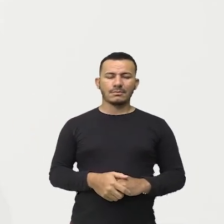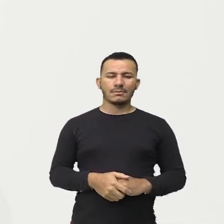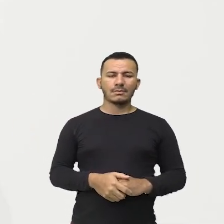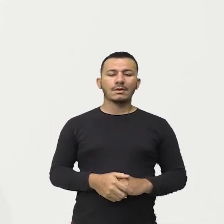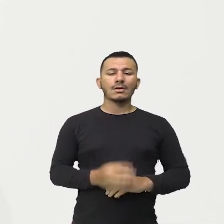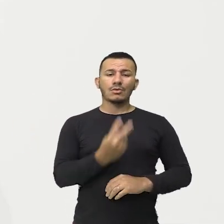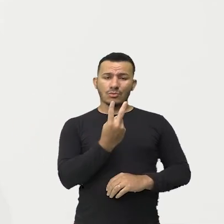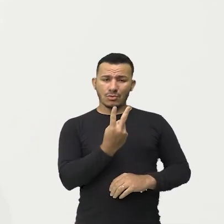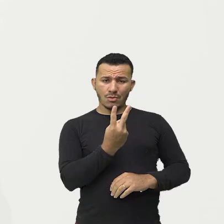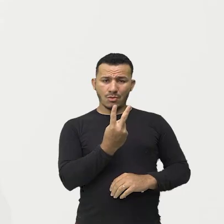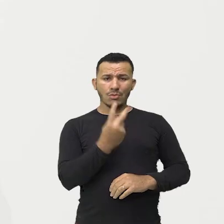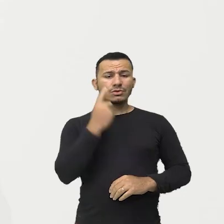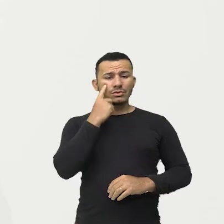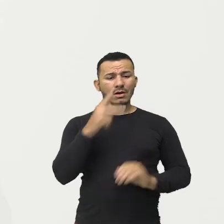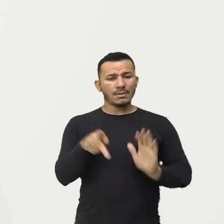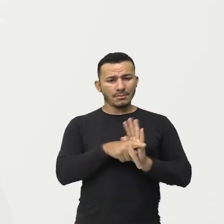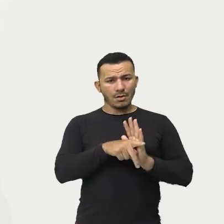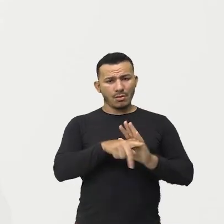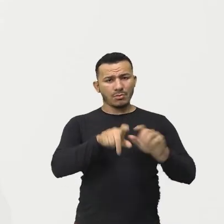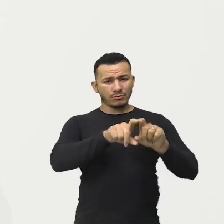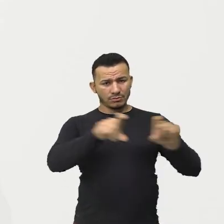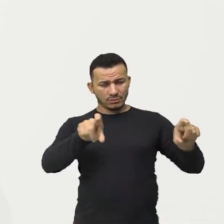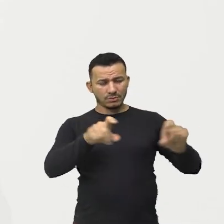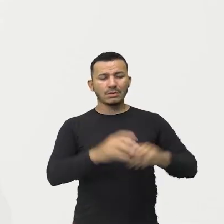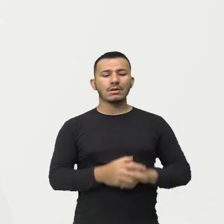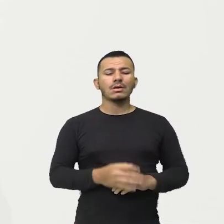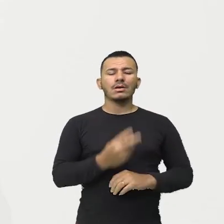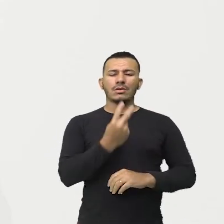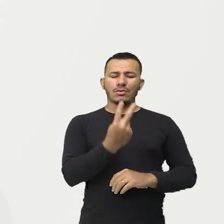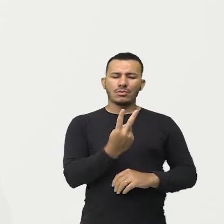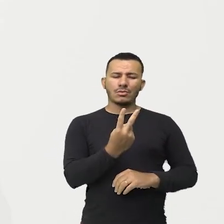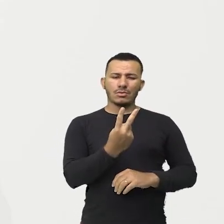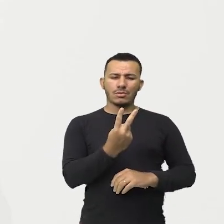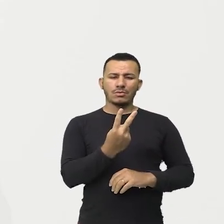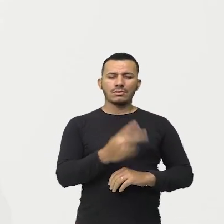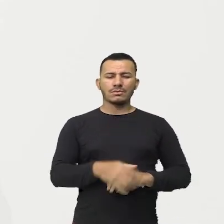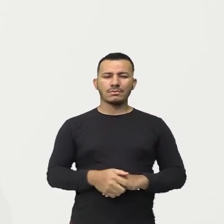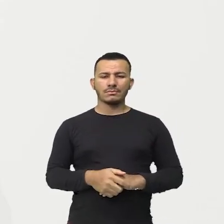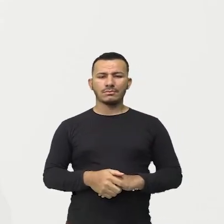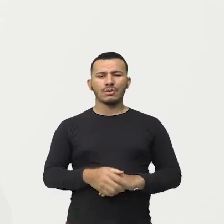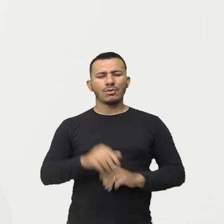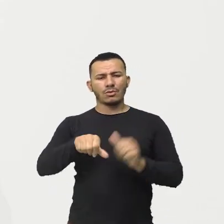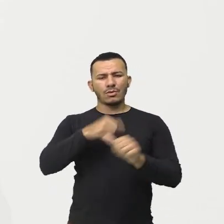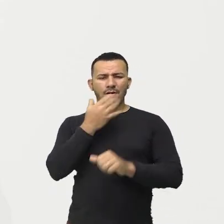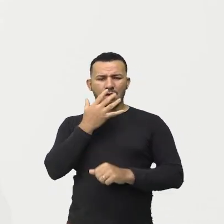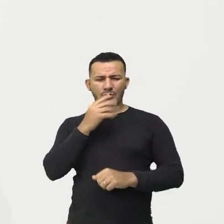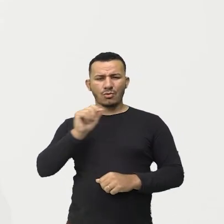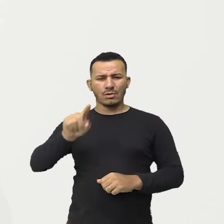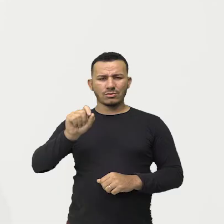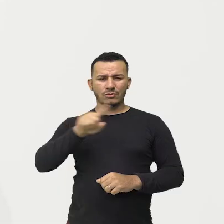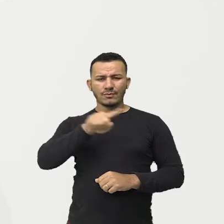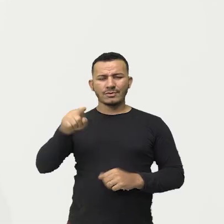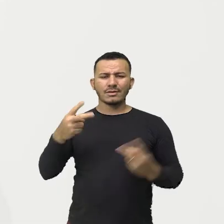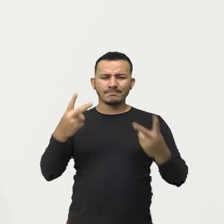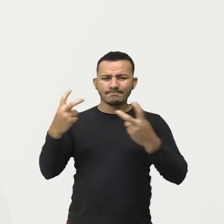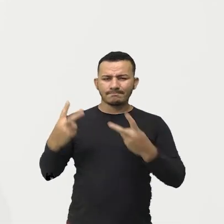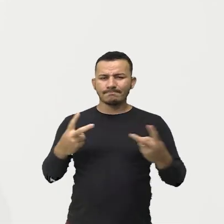esse 2, aluno, esse cara aqui, ó, vezes o x. Eu vou até fazer na cor de azul, para você perceber bem legal.